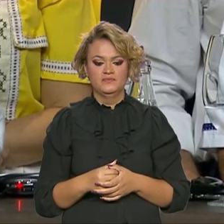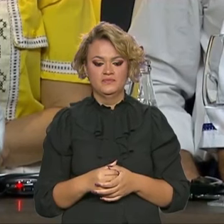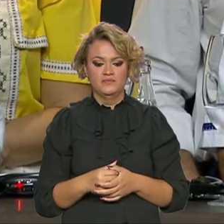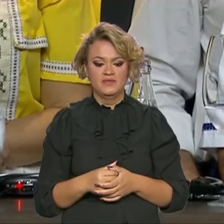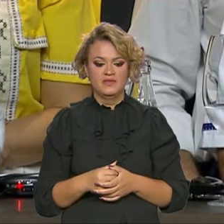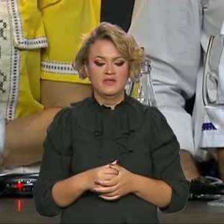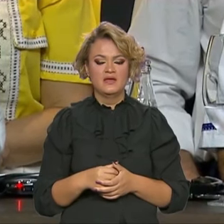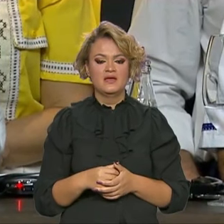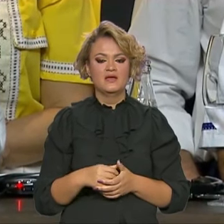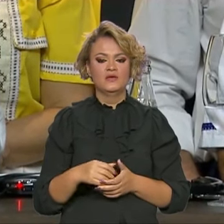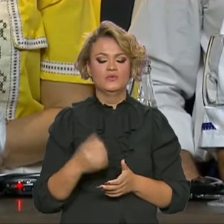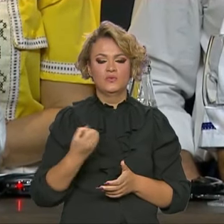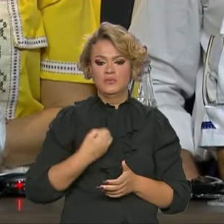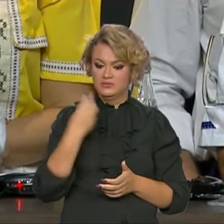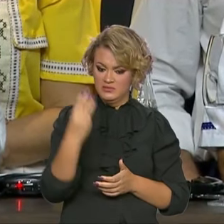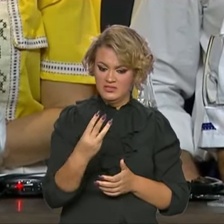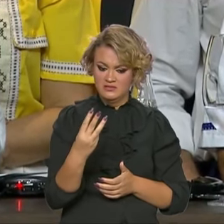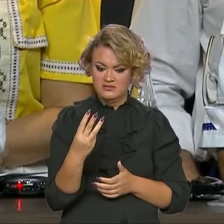Plenária 3.